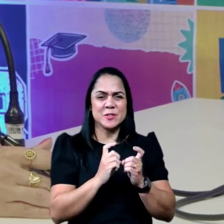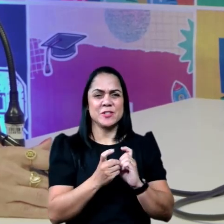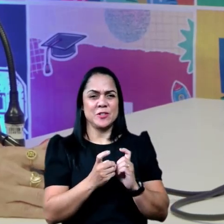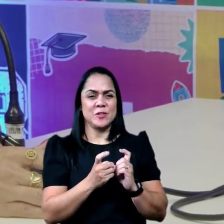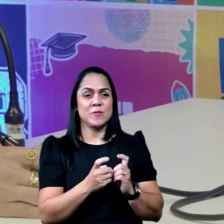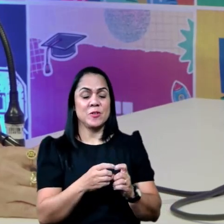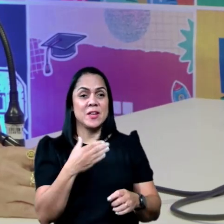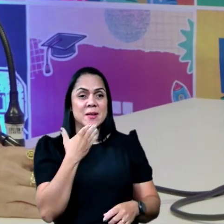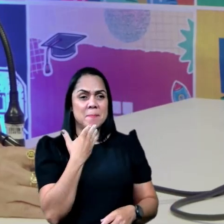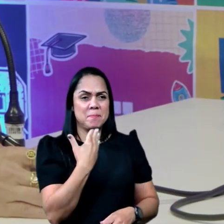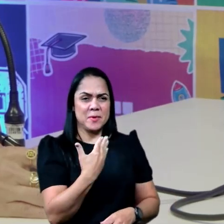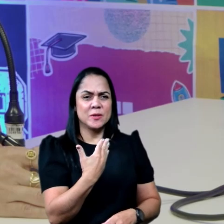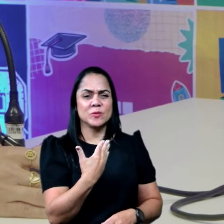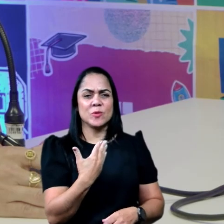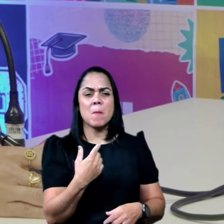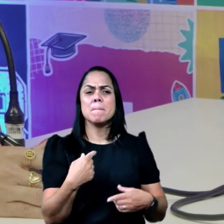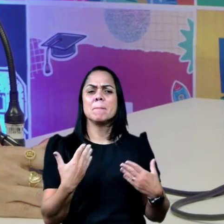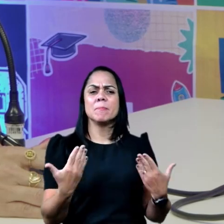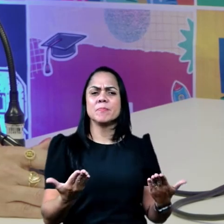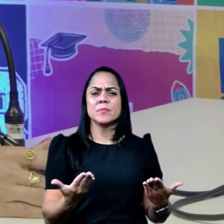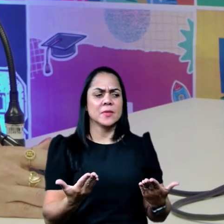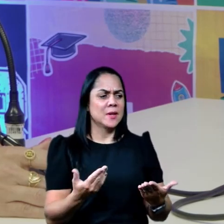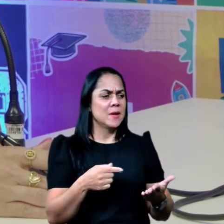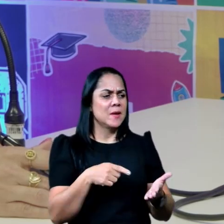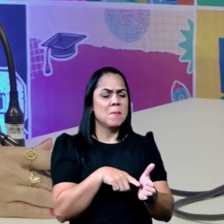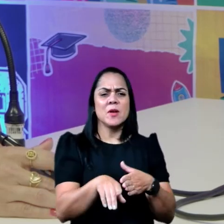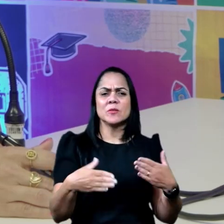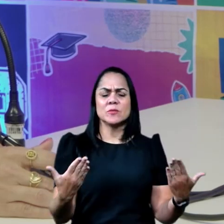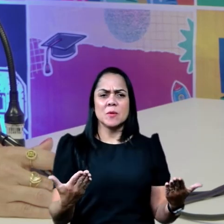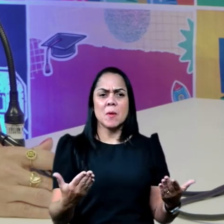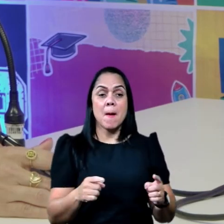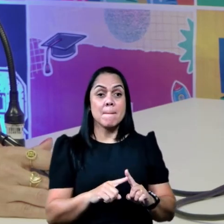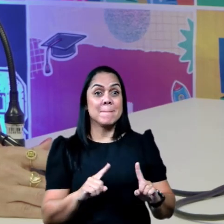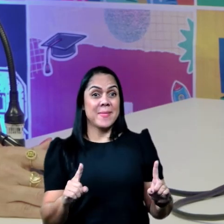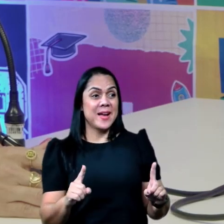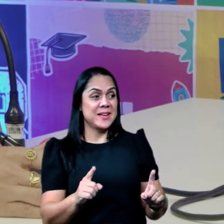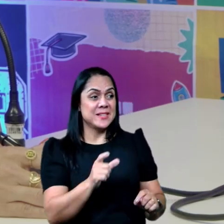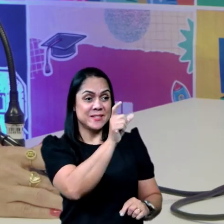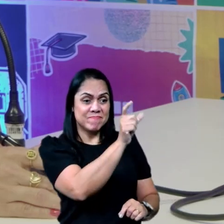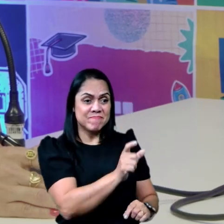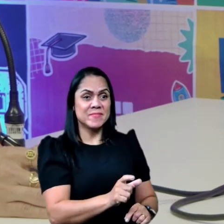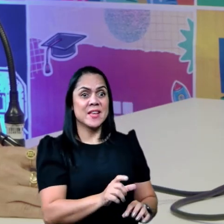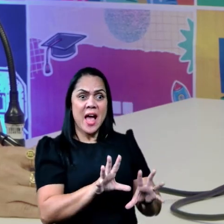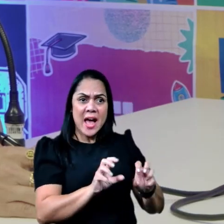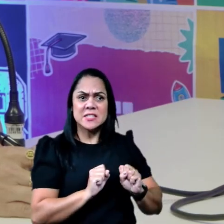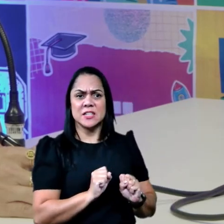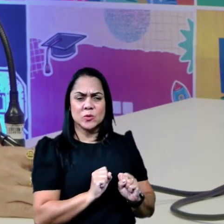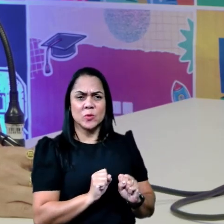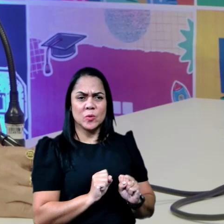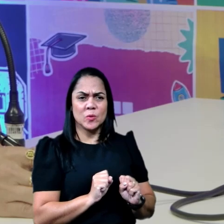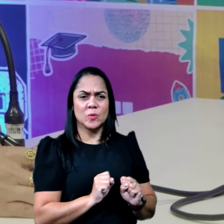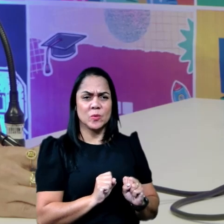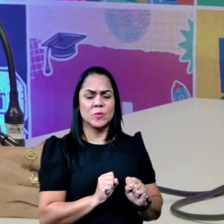questionou, né, dizendo que: "Mas foi consentido. Eu atuava como eu atuava de